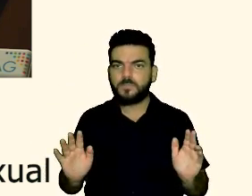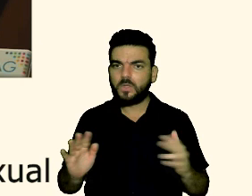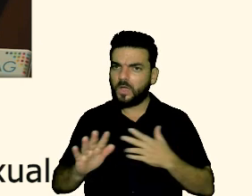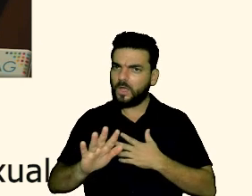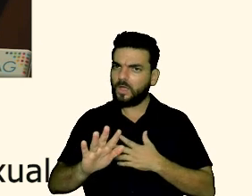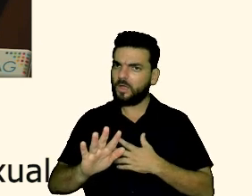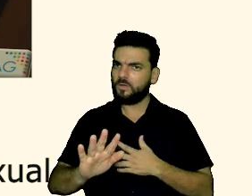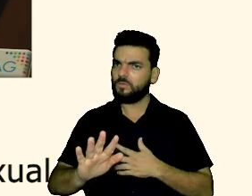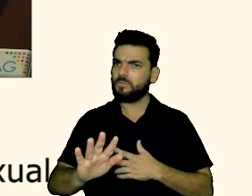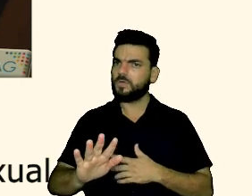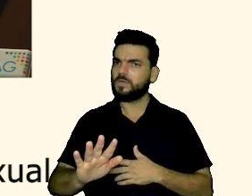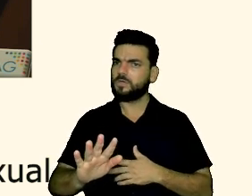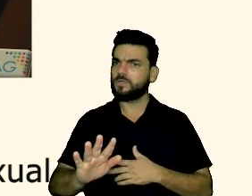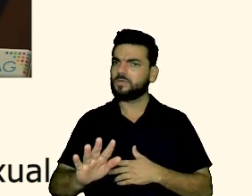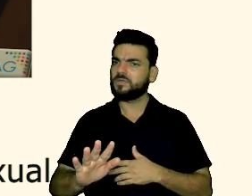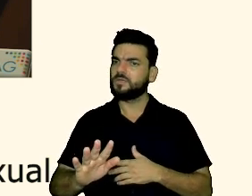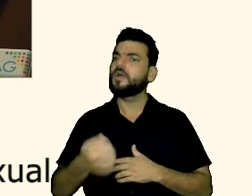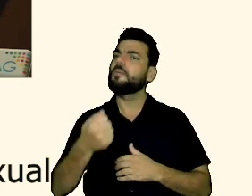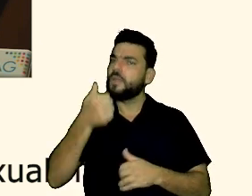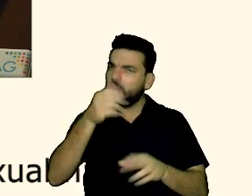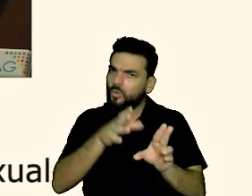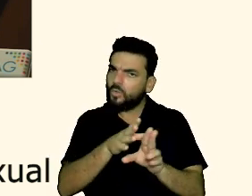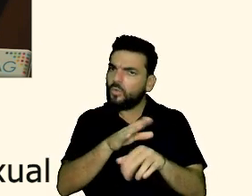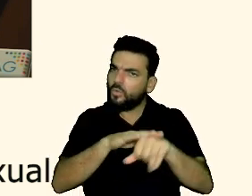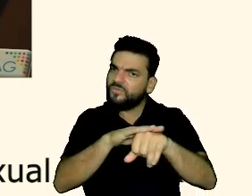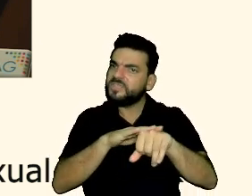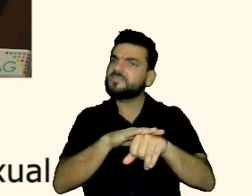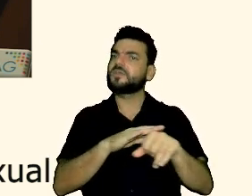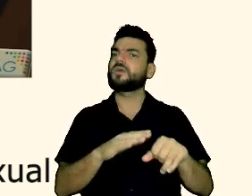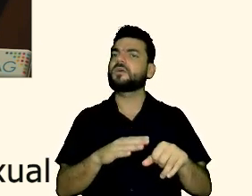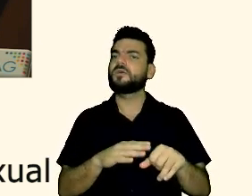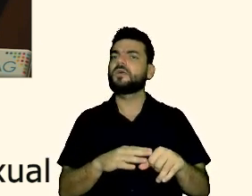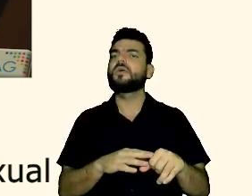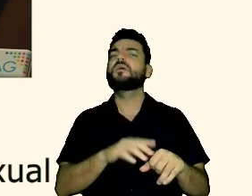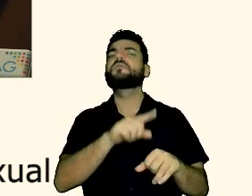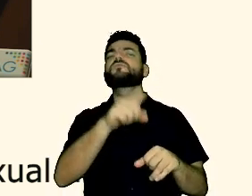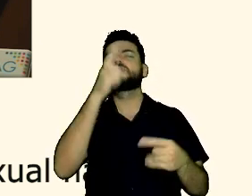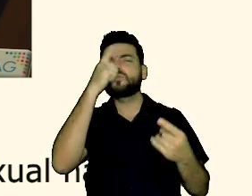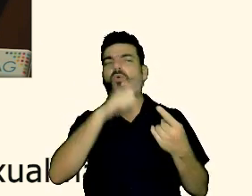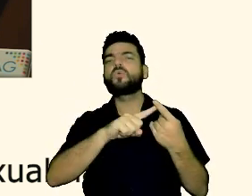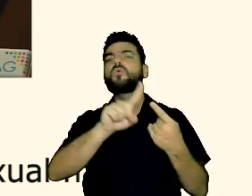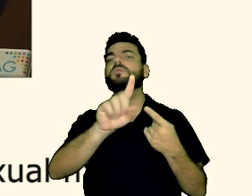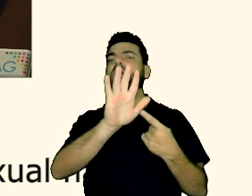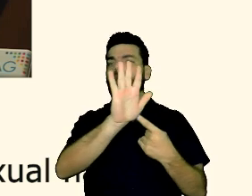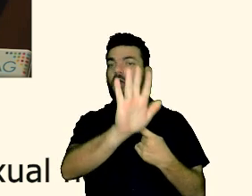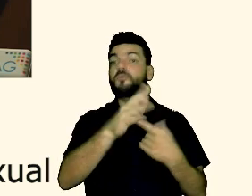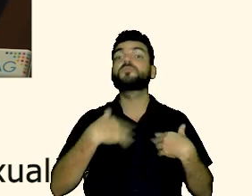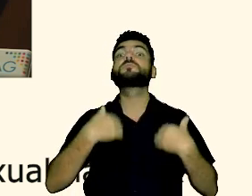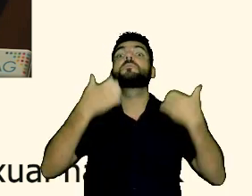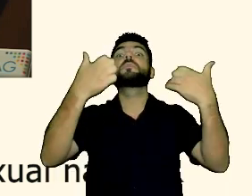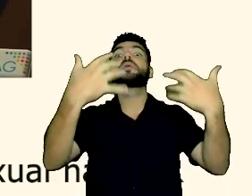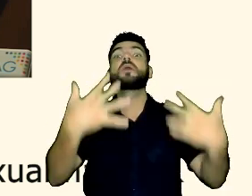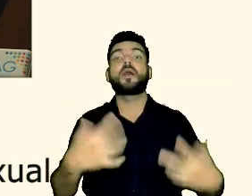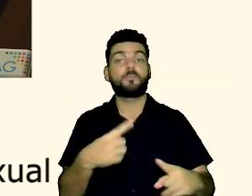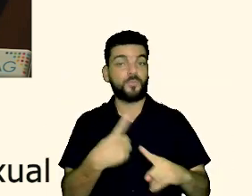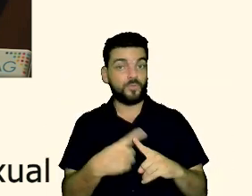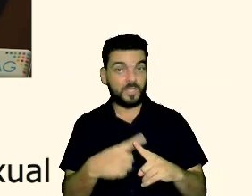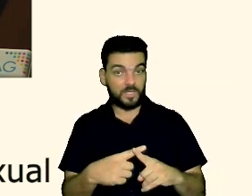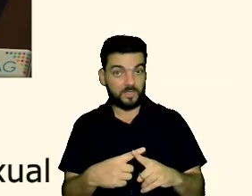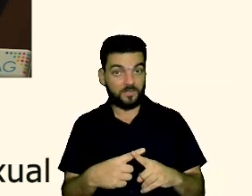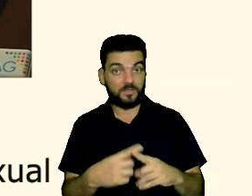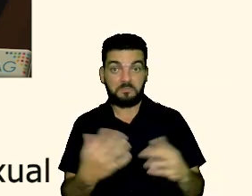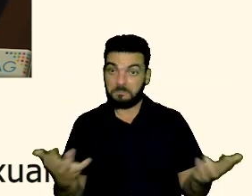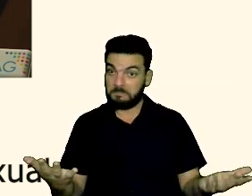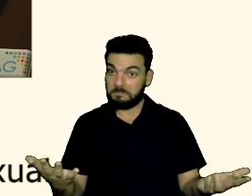de respostas colaborativas, né? Pessoal, aqui a gente não tem espaço para debater, porque é uma diretriz. Depois a